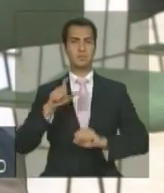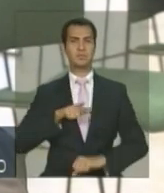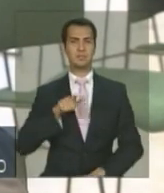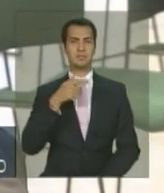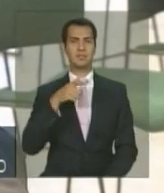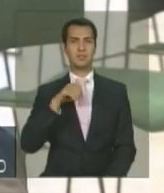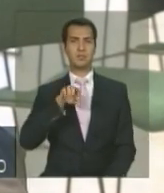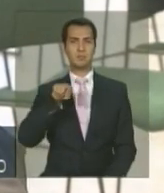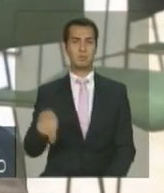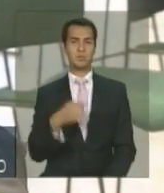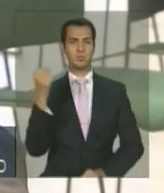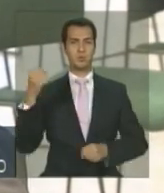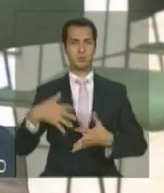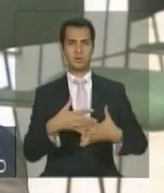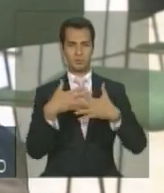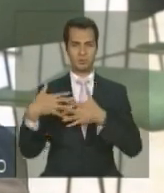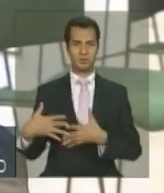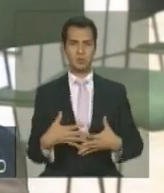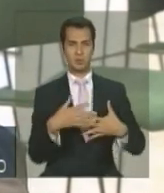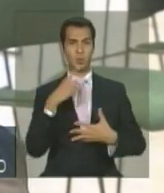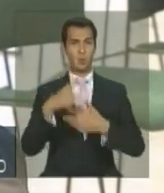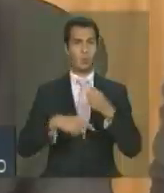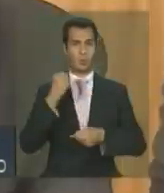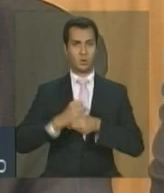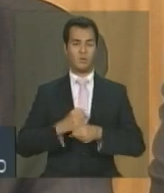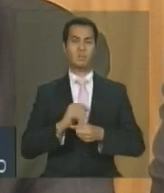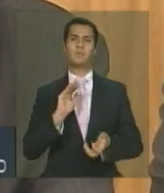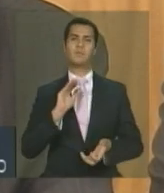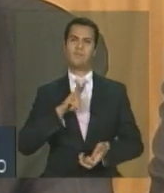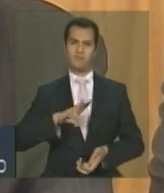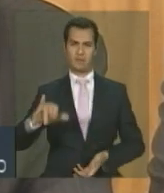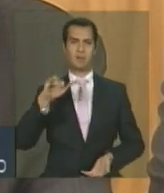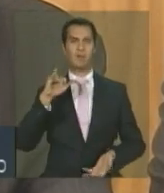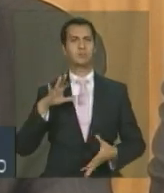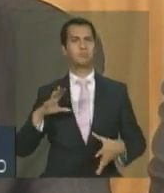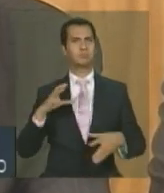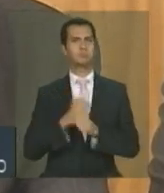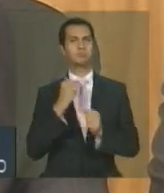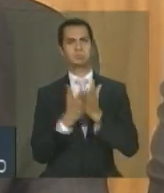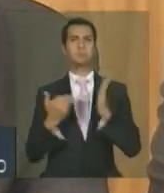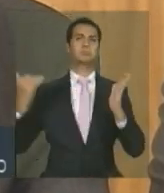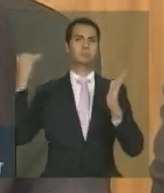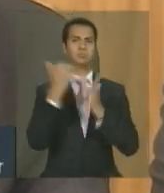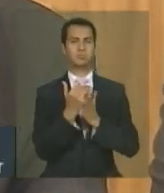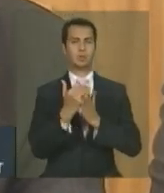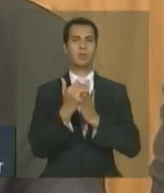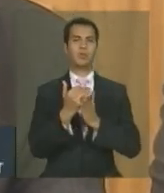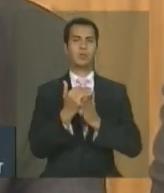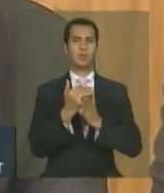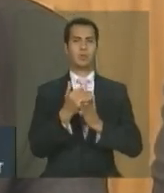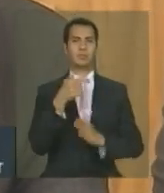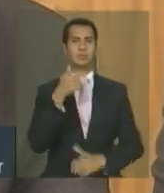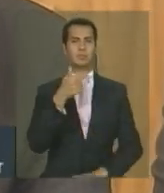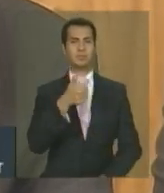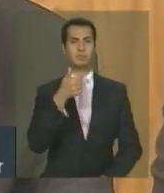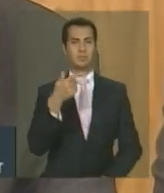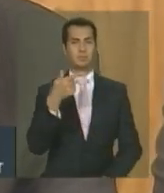mil caminhões por ano, deve chegar a 140 mil em 3 ou 4 anos, um investimento